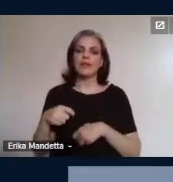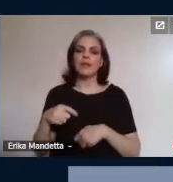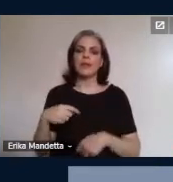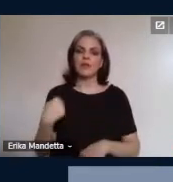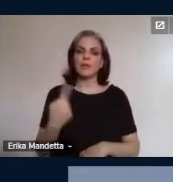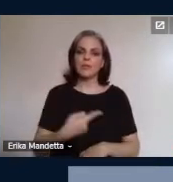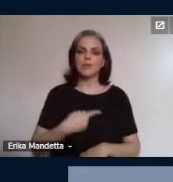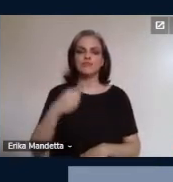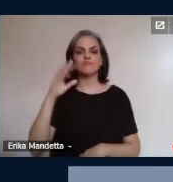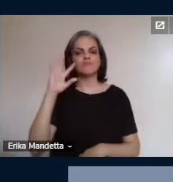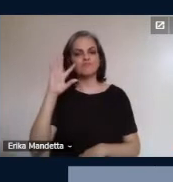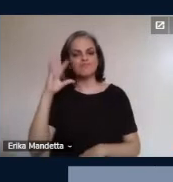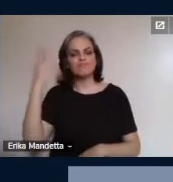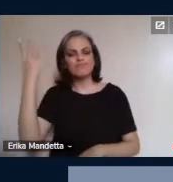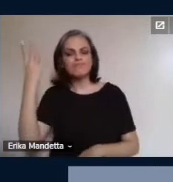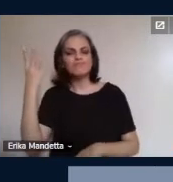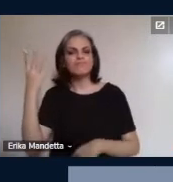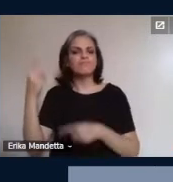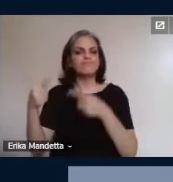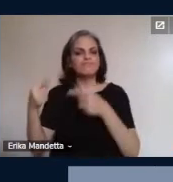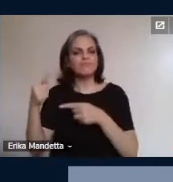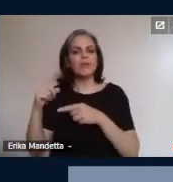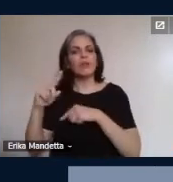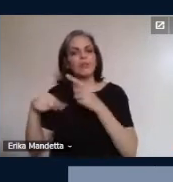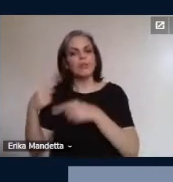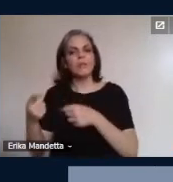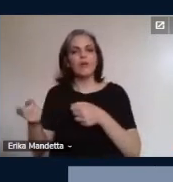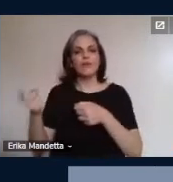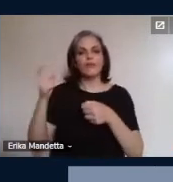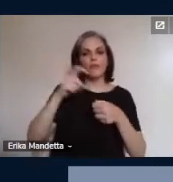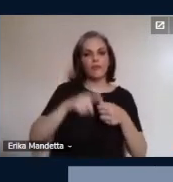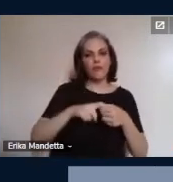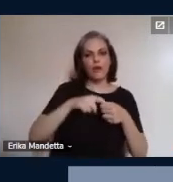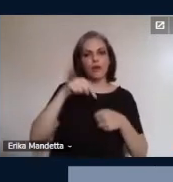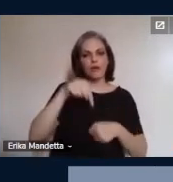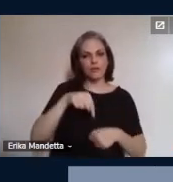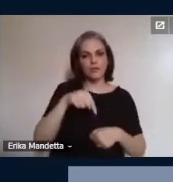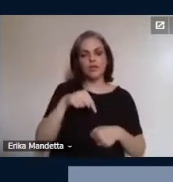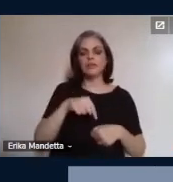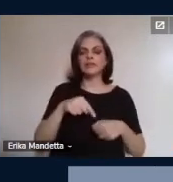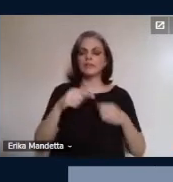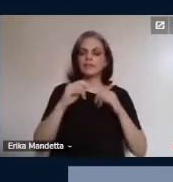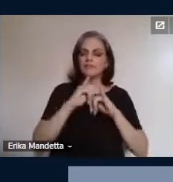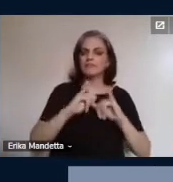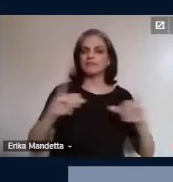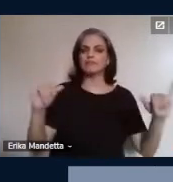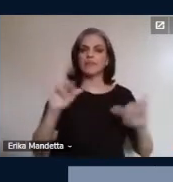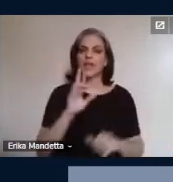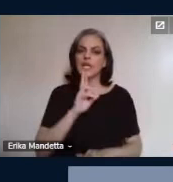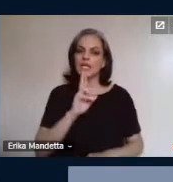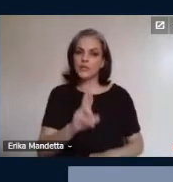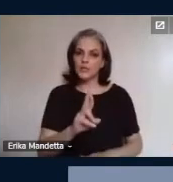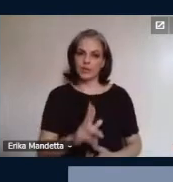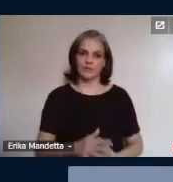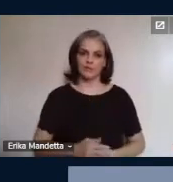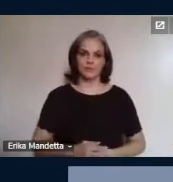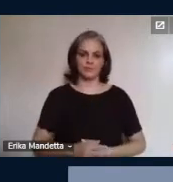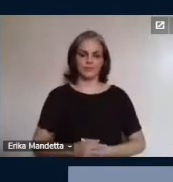deliberação, e voltaremos, então, em seguida para essa sala para anunciar o resultado da deliberação.